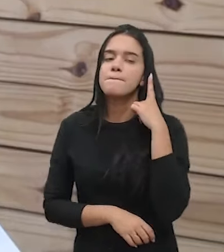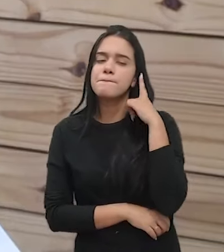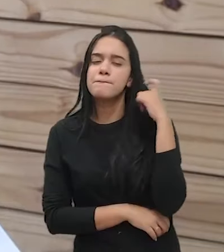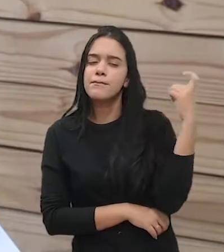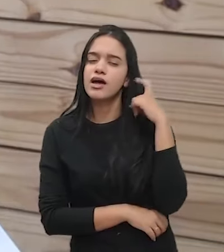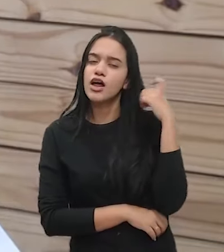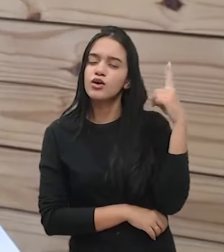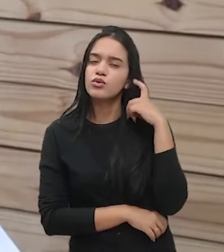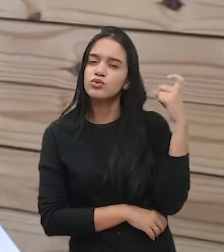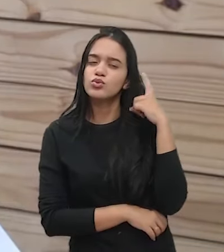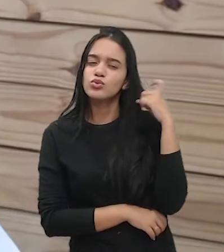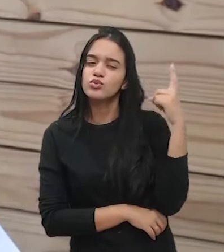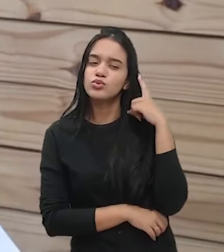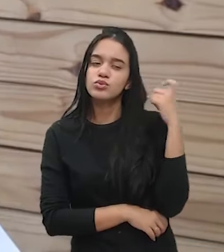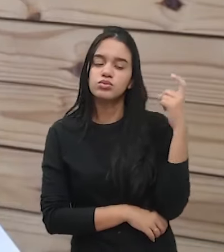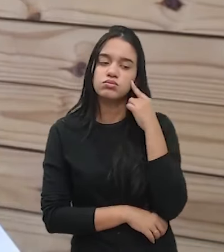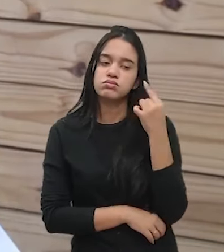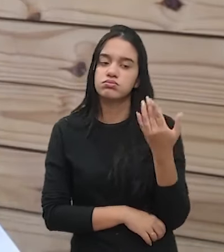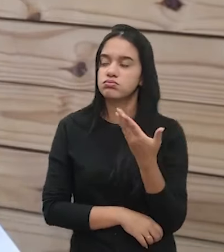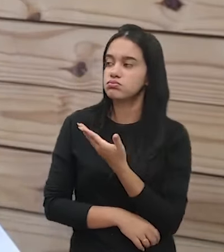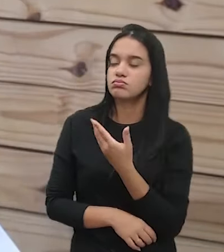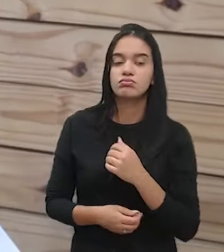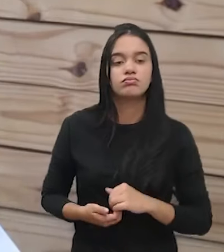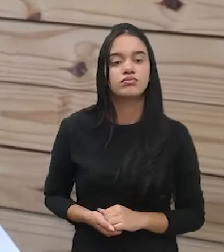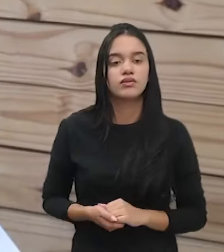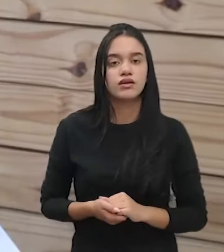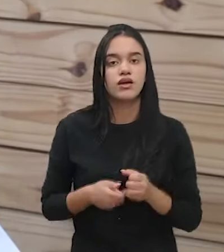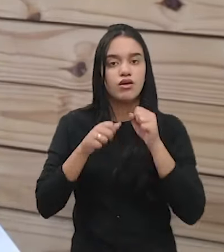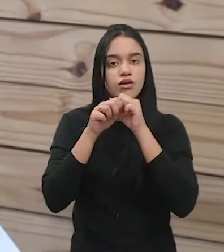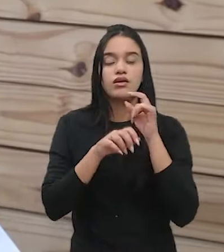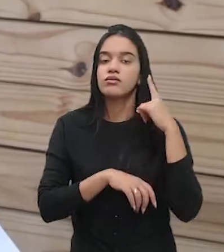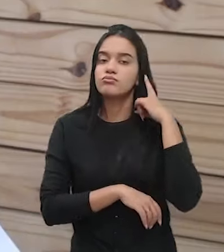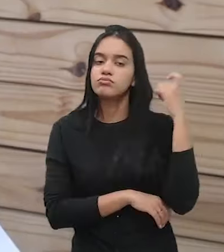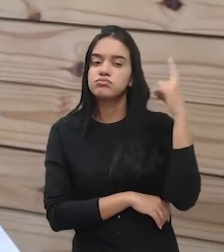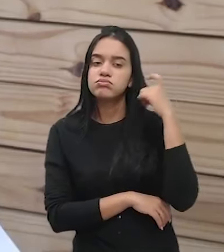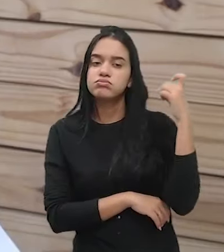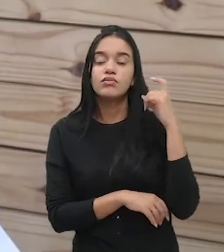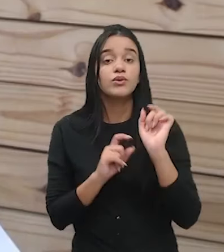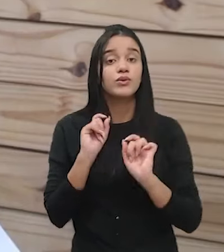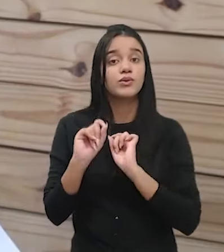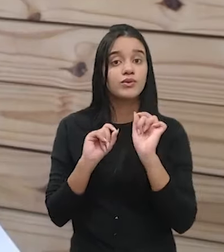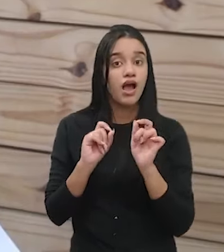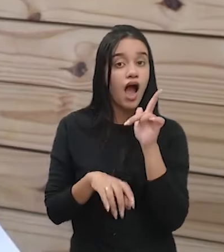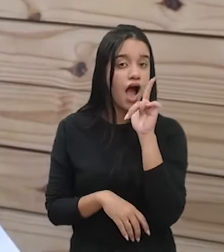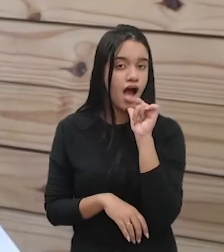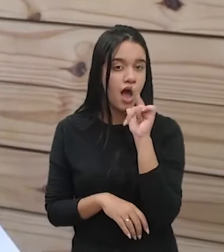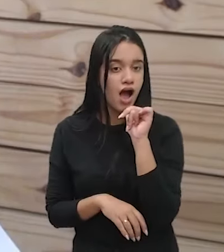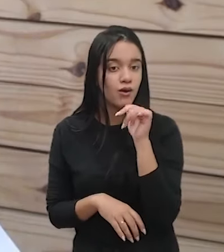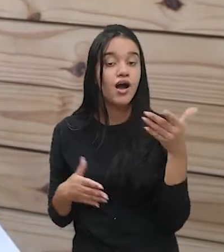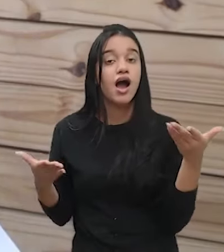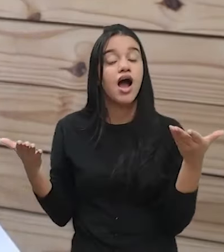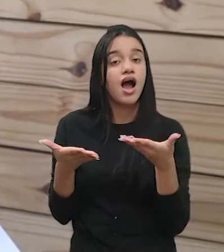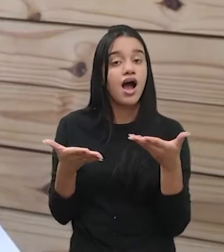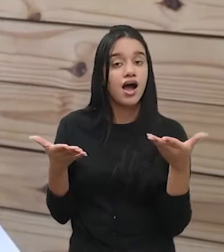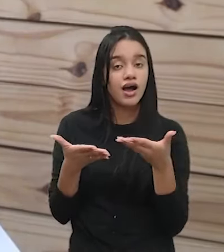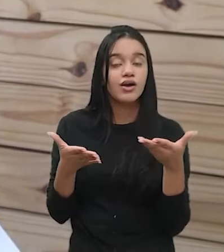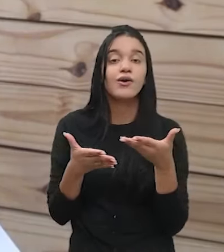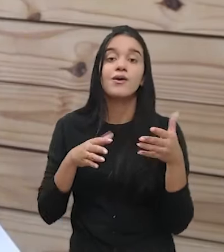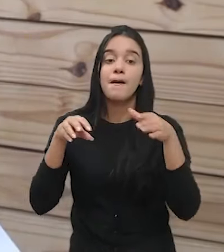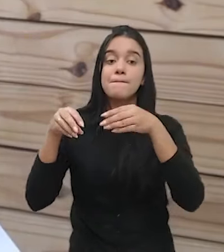ao bater esse barulho que ecoa é um cilindro de água já um cilindro de